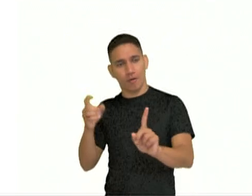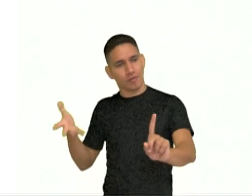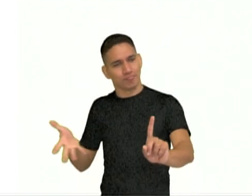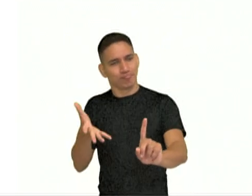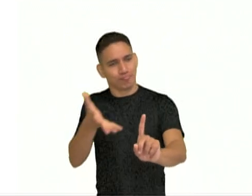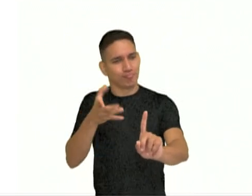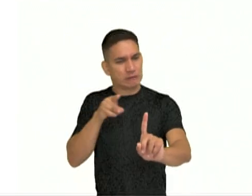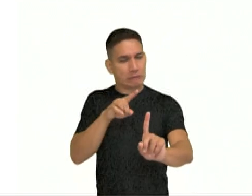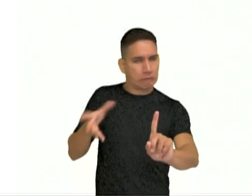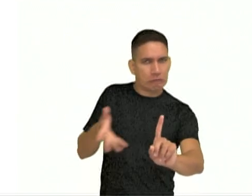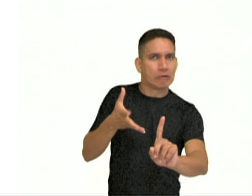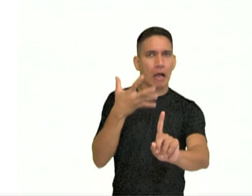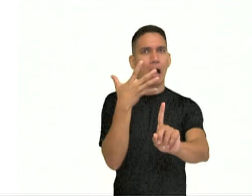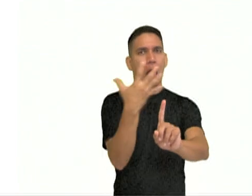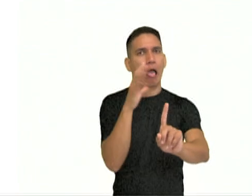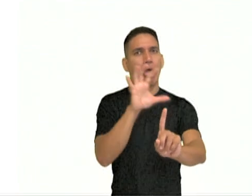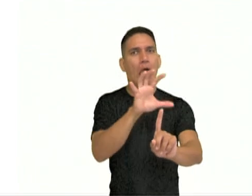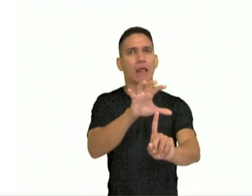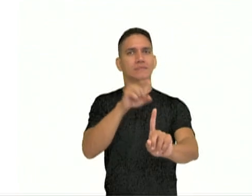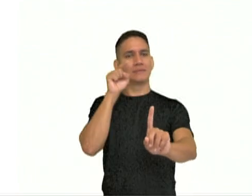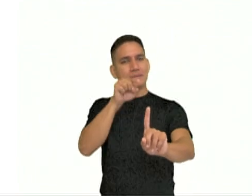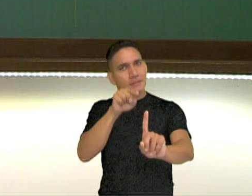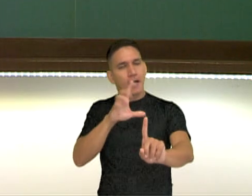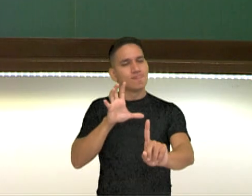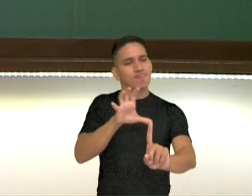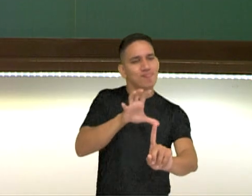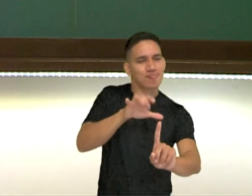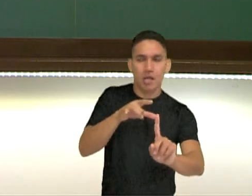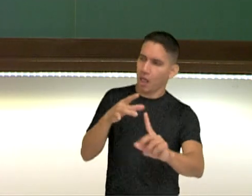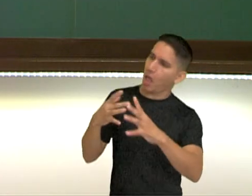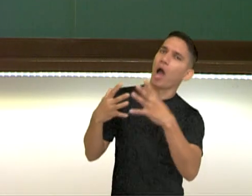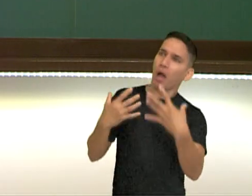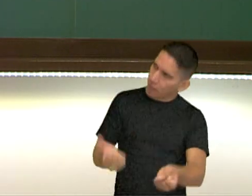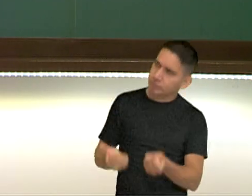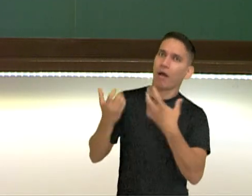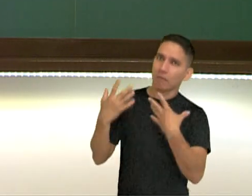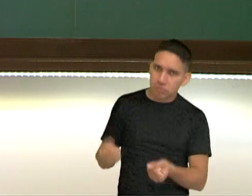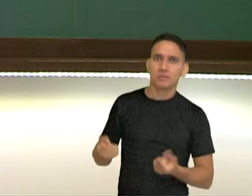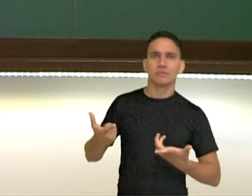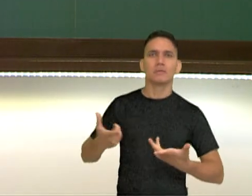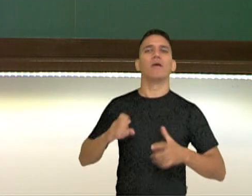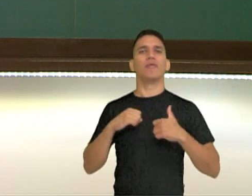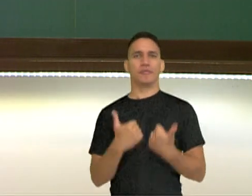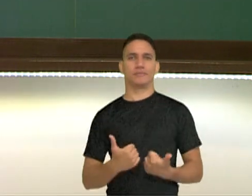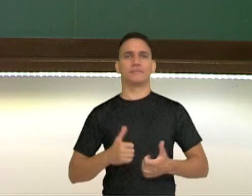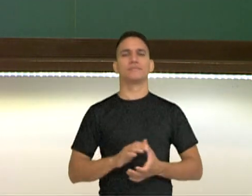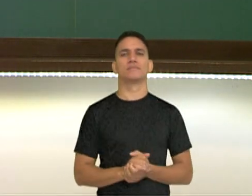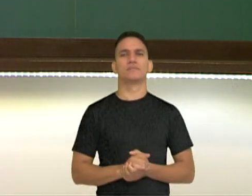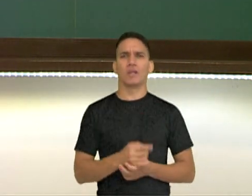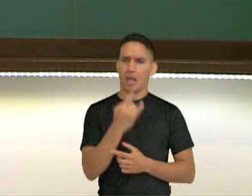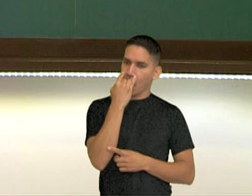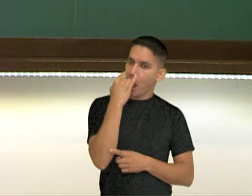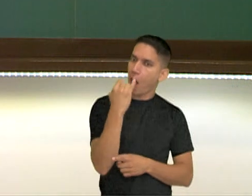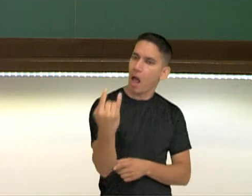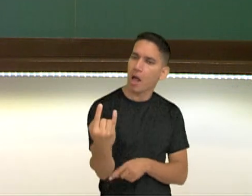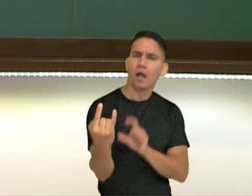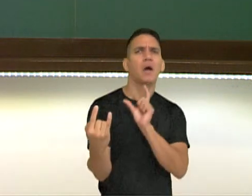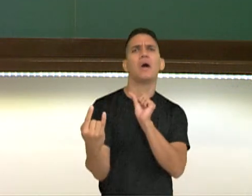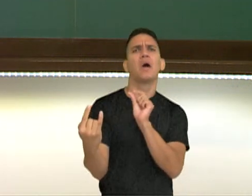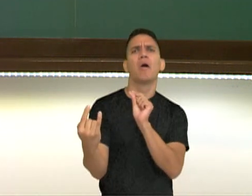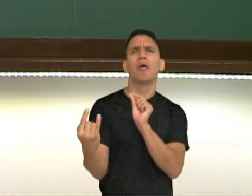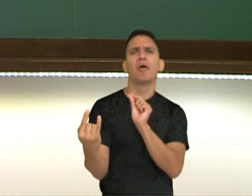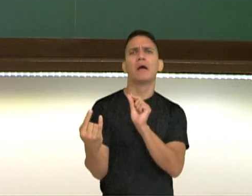comprar esse produto. É pelo poder da persuasão, né? Atrativo. Ninguém vai comprar